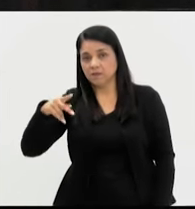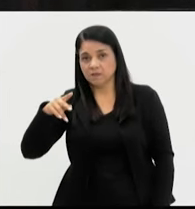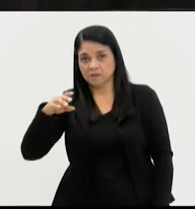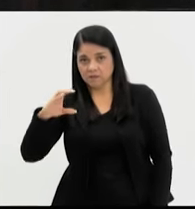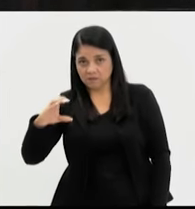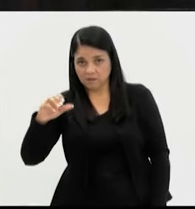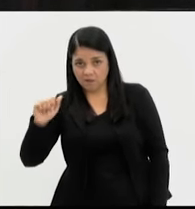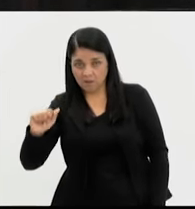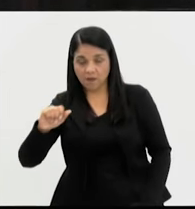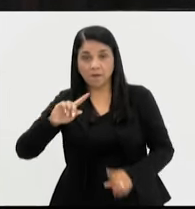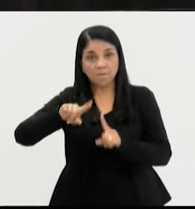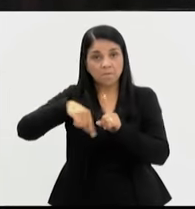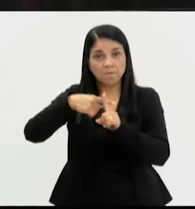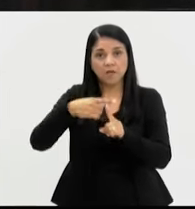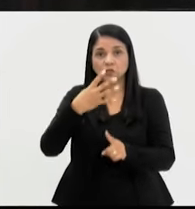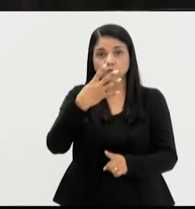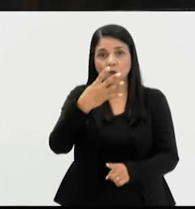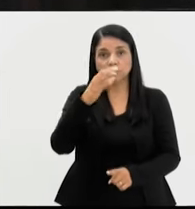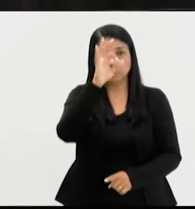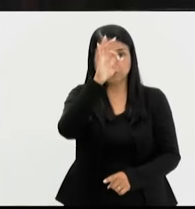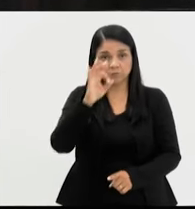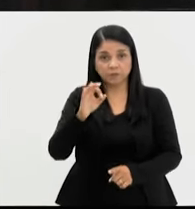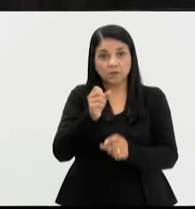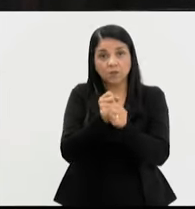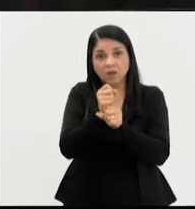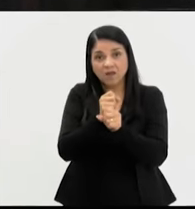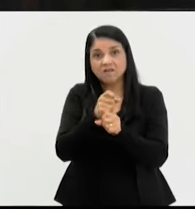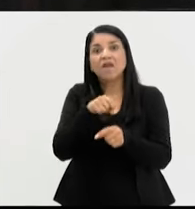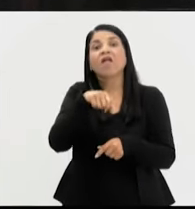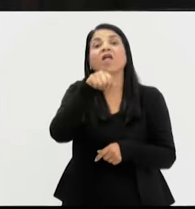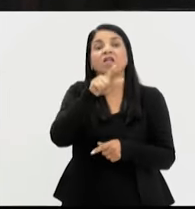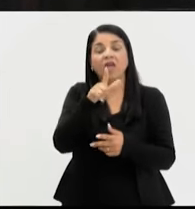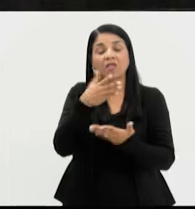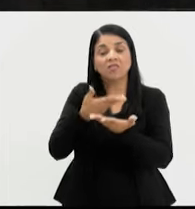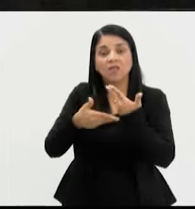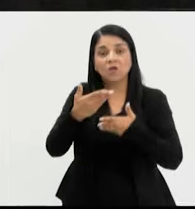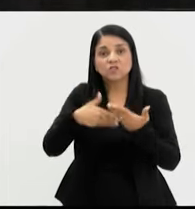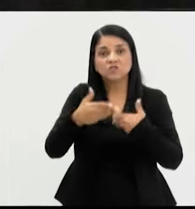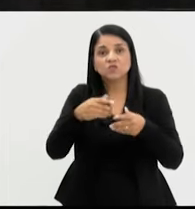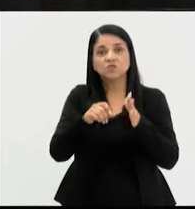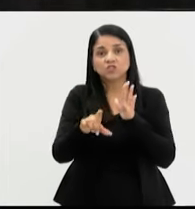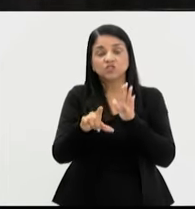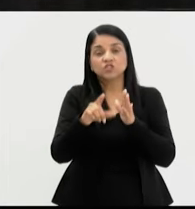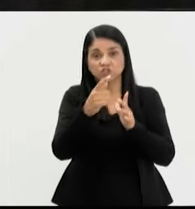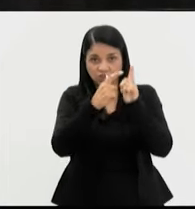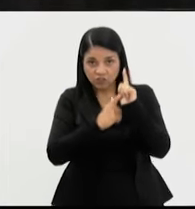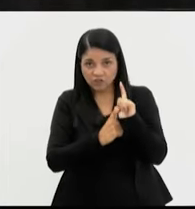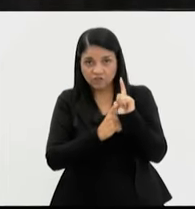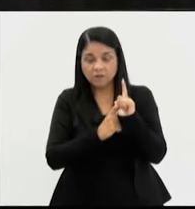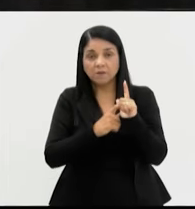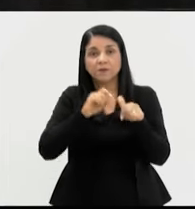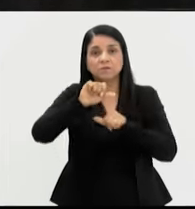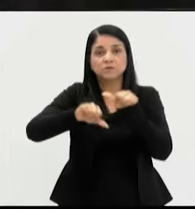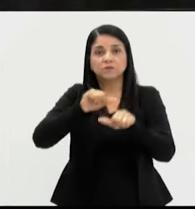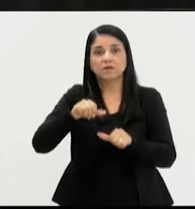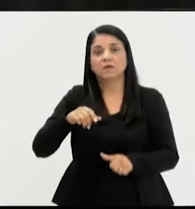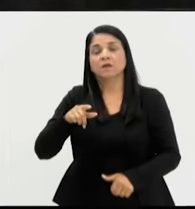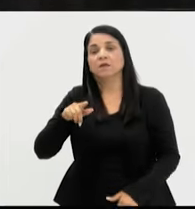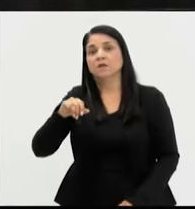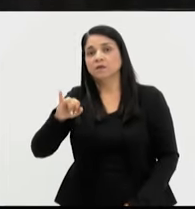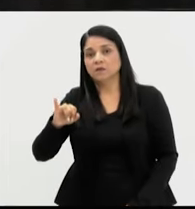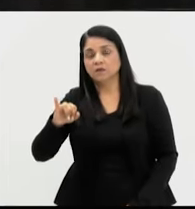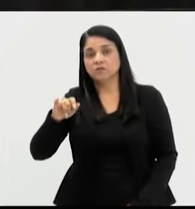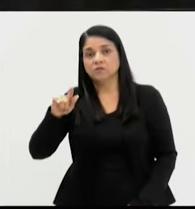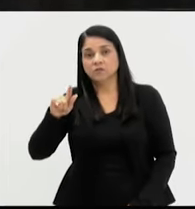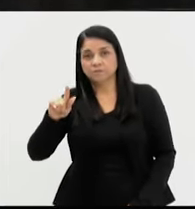sabe quem negociou essa dívida para mudar de gpdi + 6% ao ano